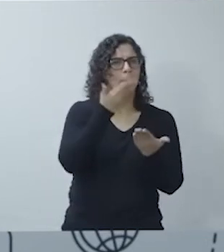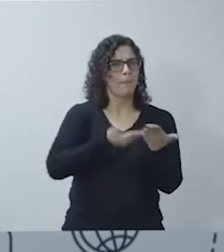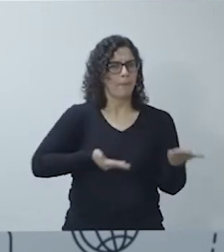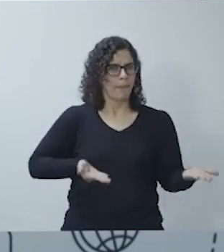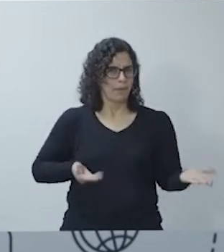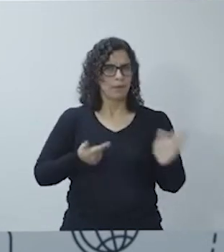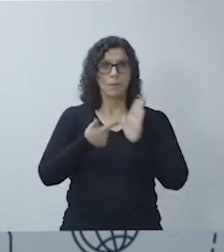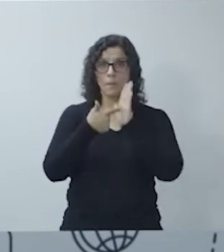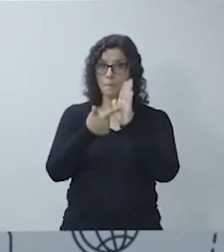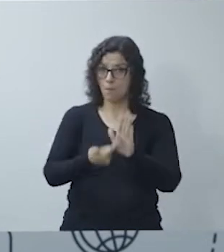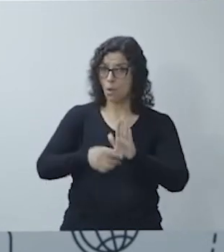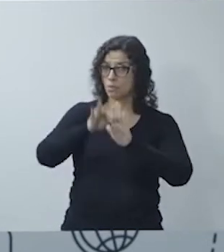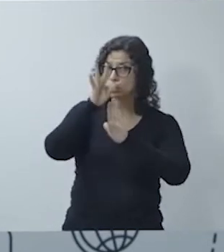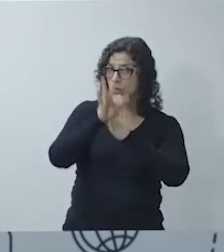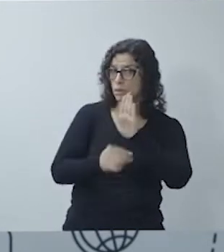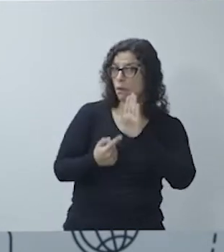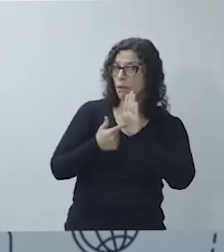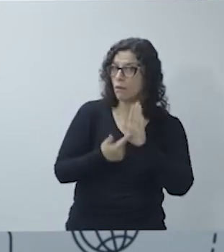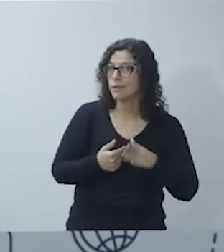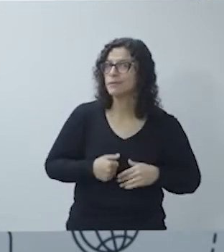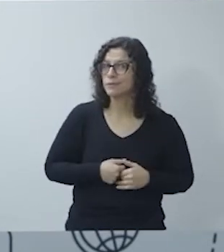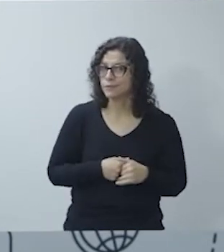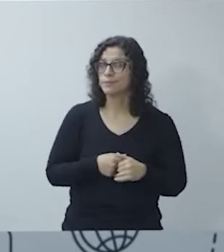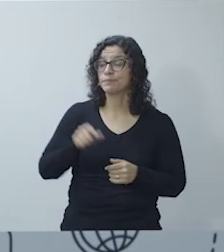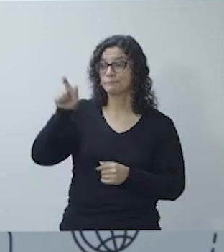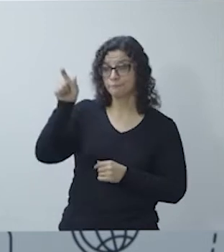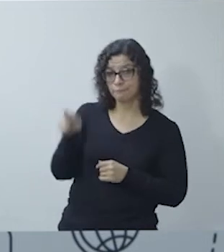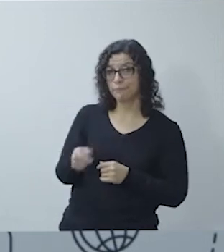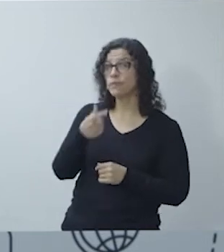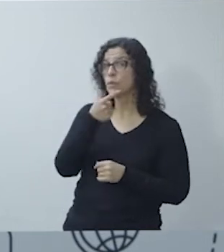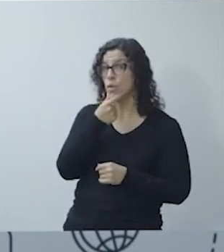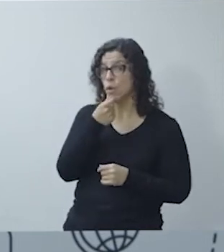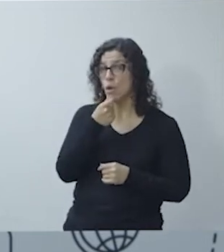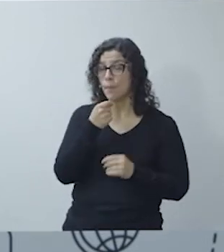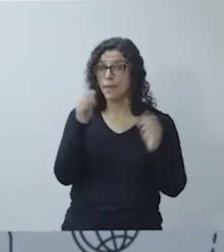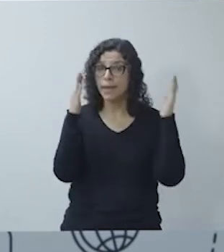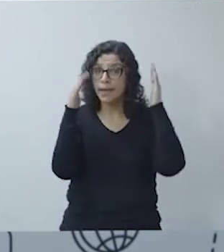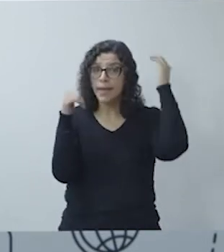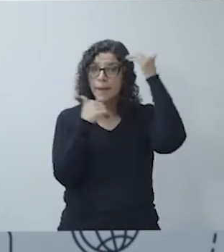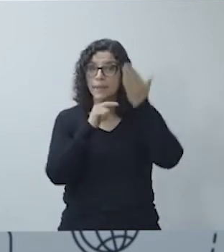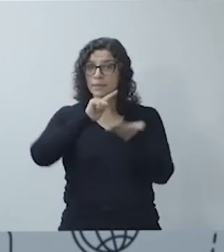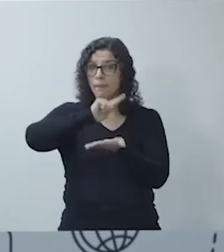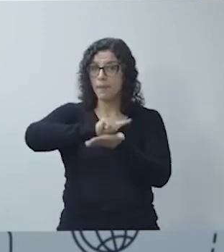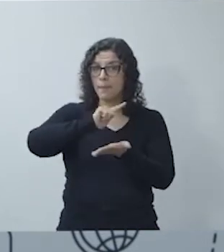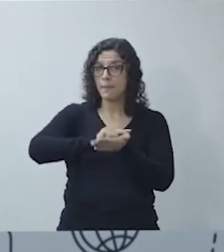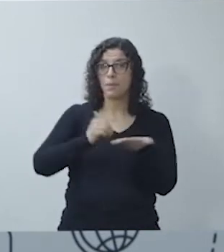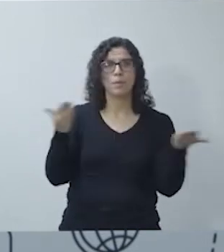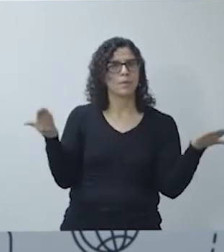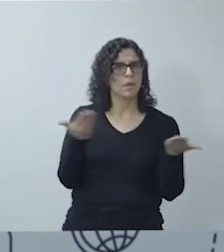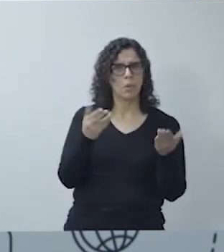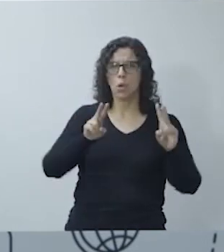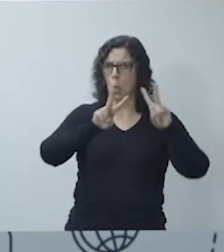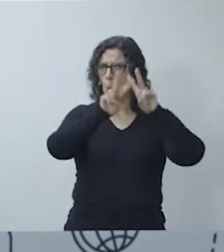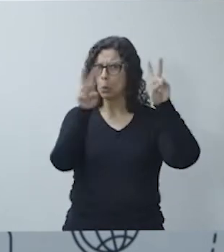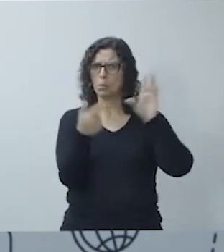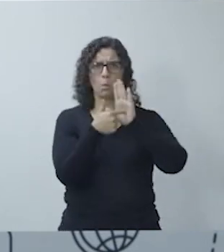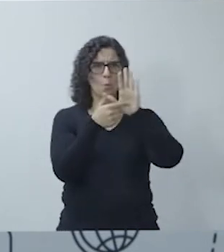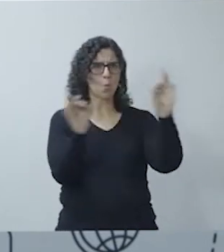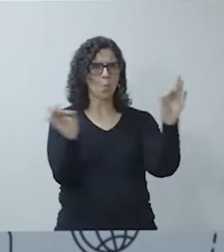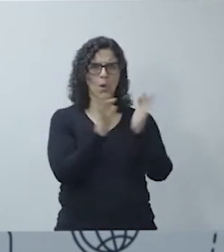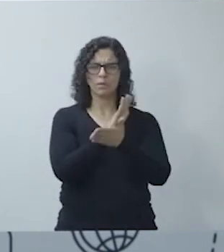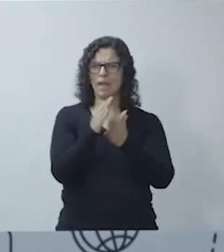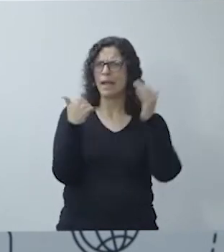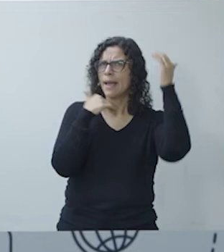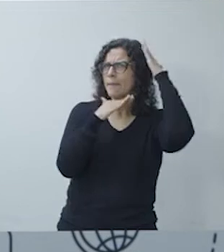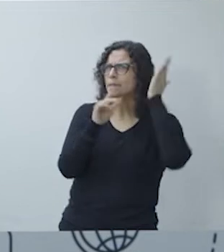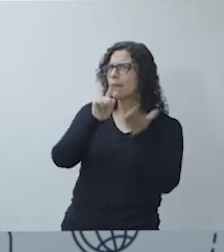sendo apresentada no nosso texto, nesse homem de cabeça de papelão, que até agora não teve